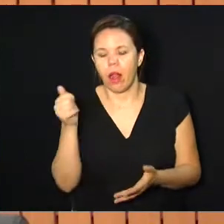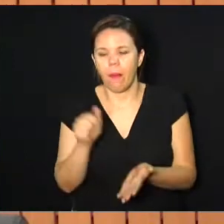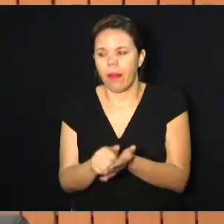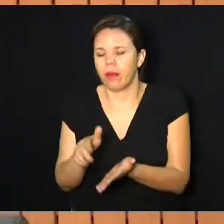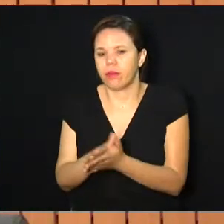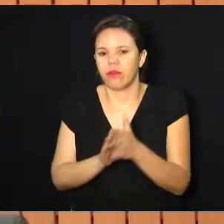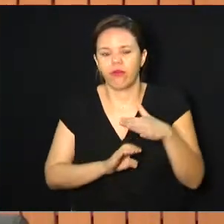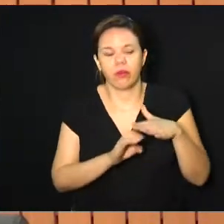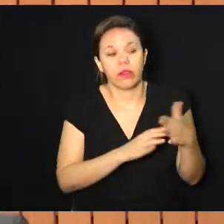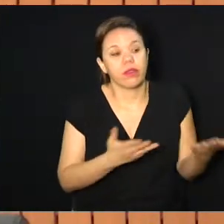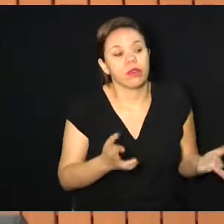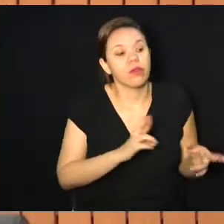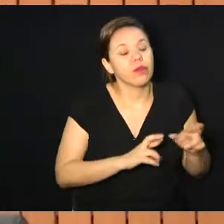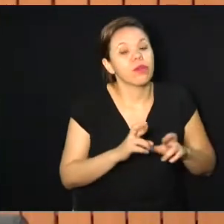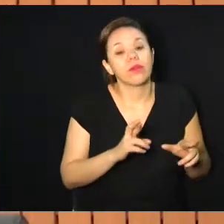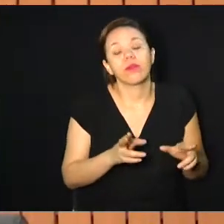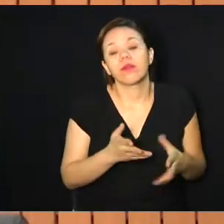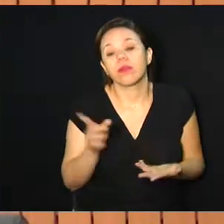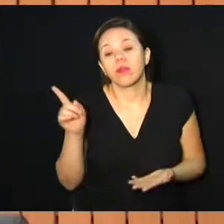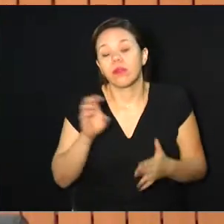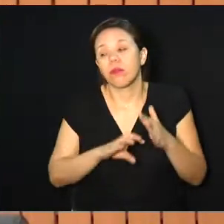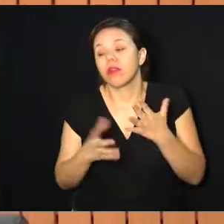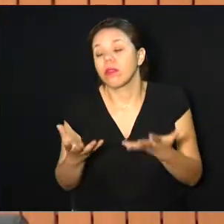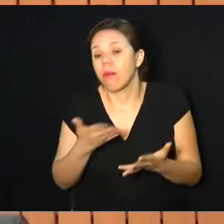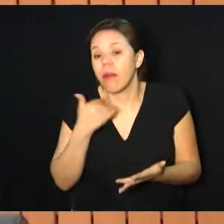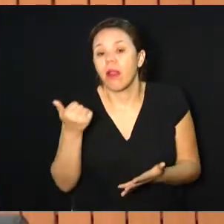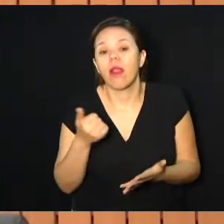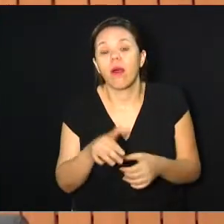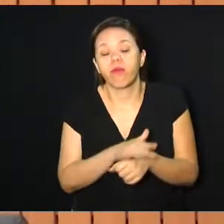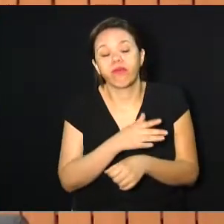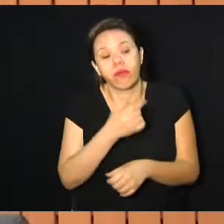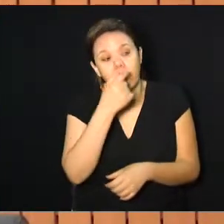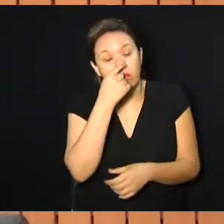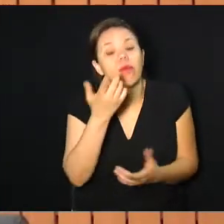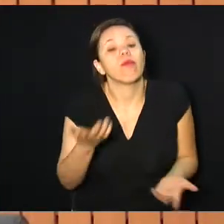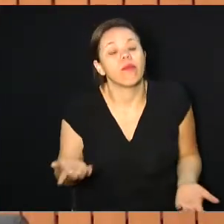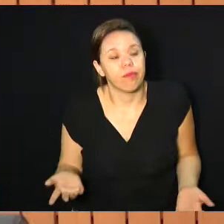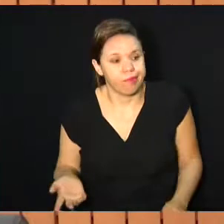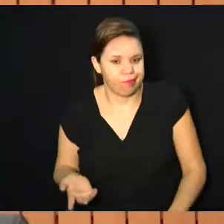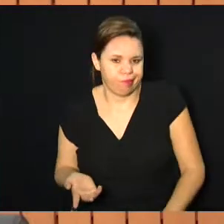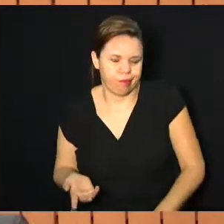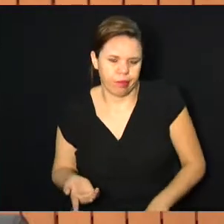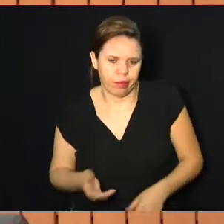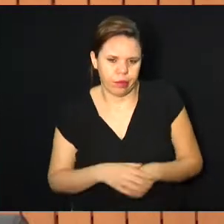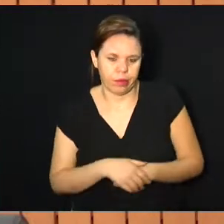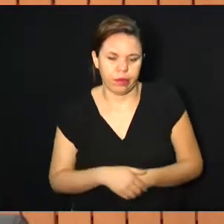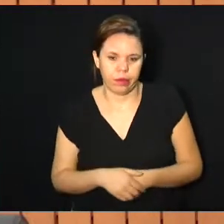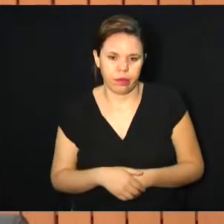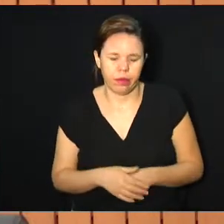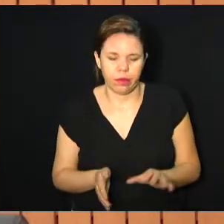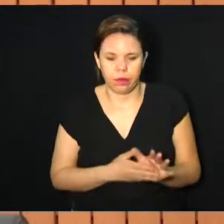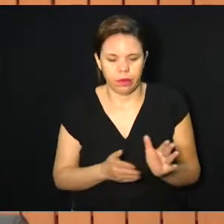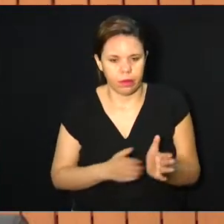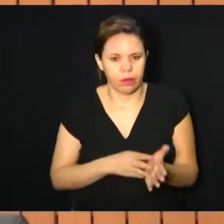você pode fiscalizar, mas vale a pena ele pagar multa e ter ônibus lotado. Então, a gente propõe forma de pagamento por custo, o que gera aí